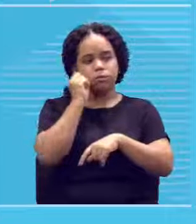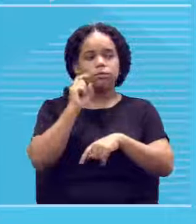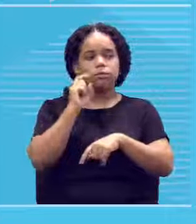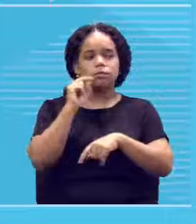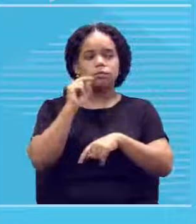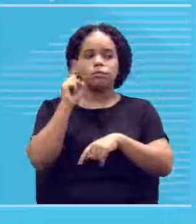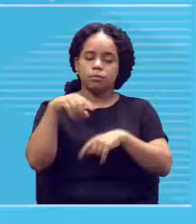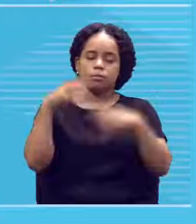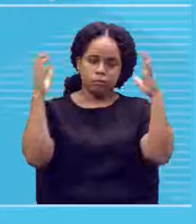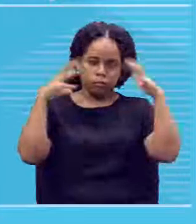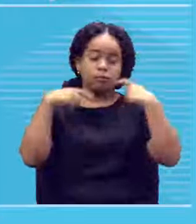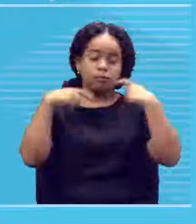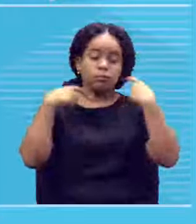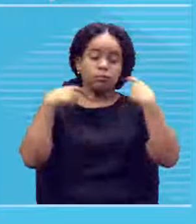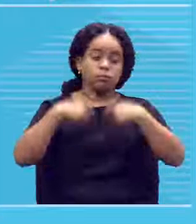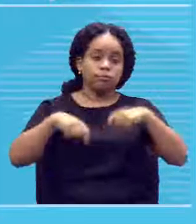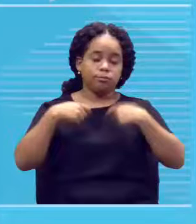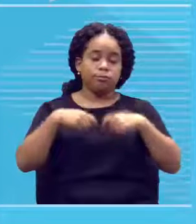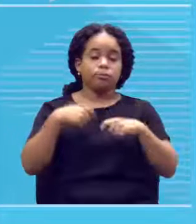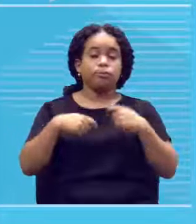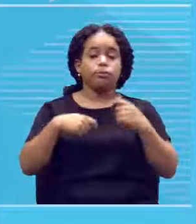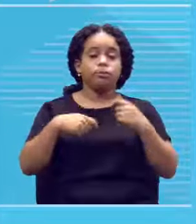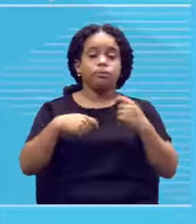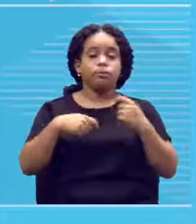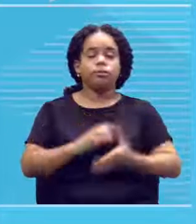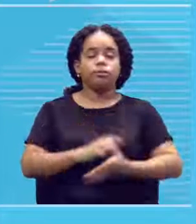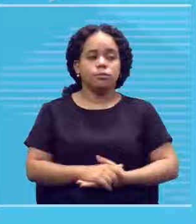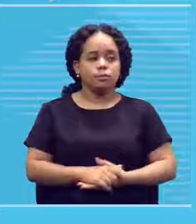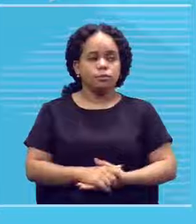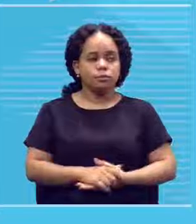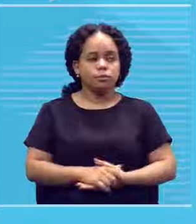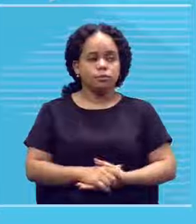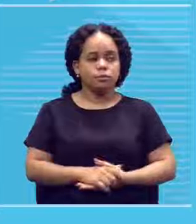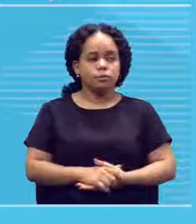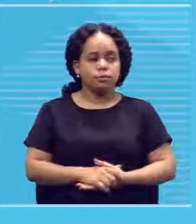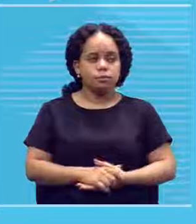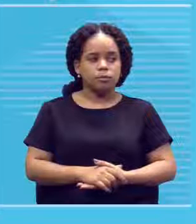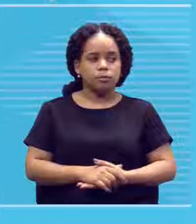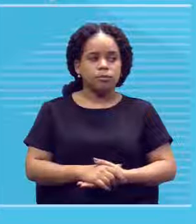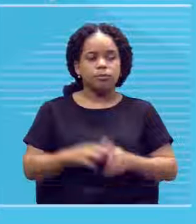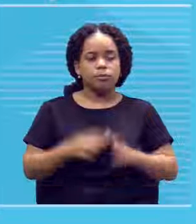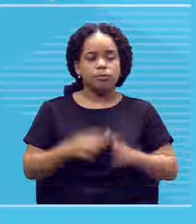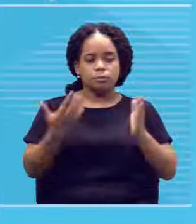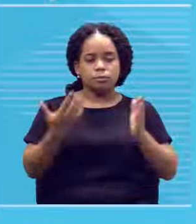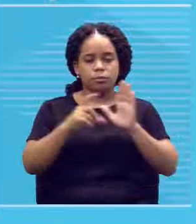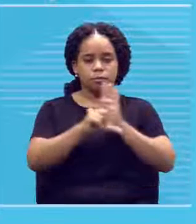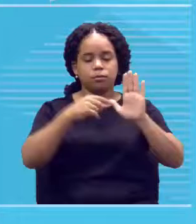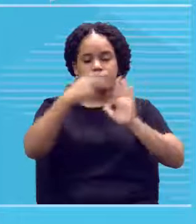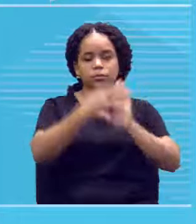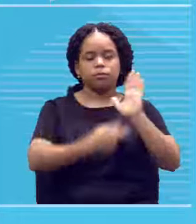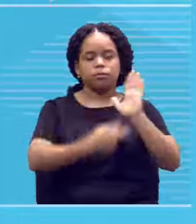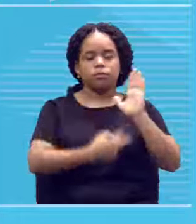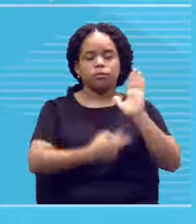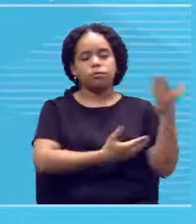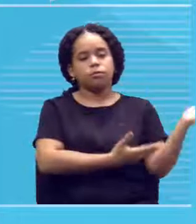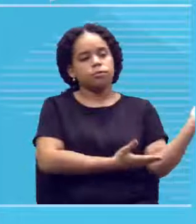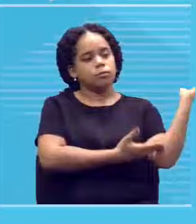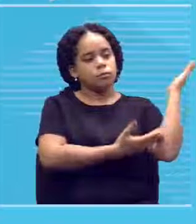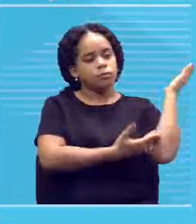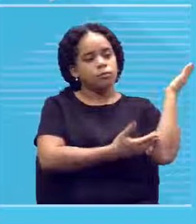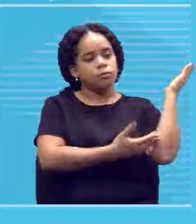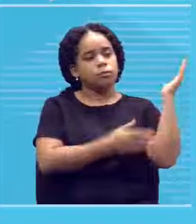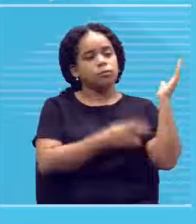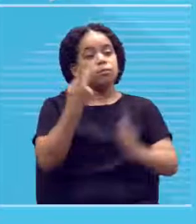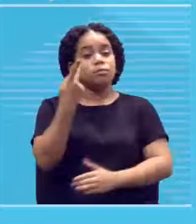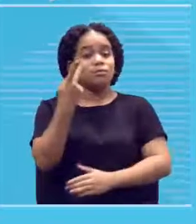tranquilamente ela a chuva é sempre necessária seus efeitos olha os